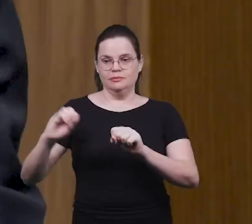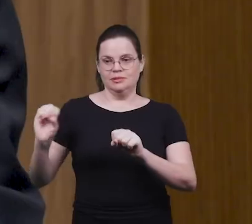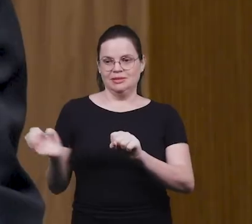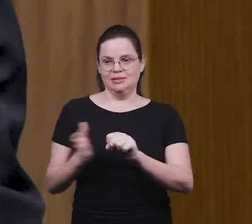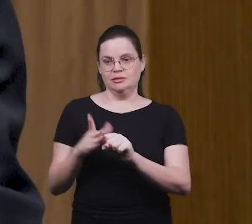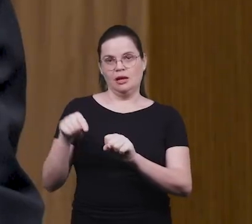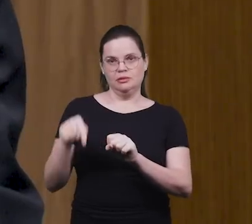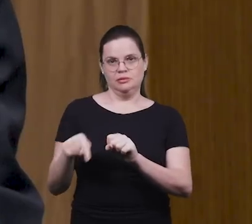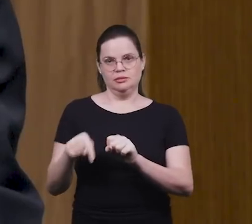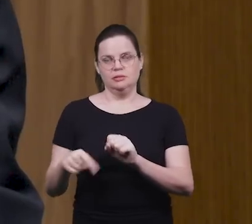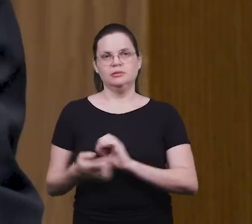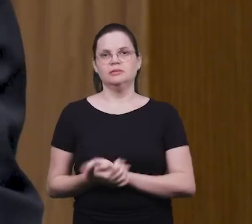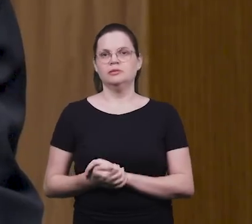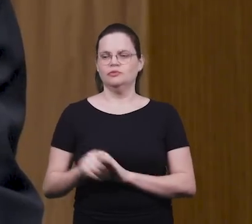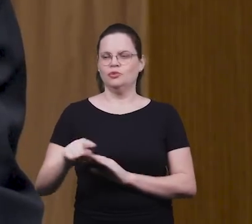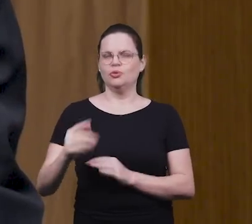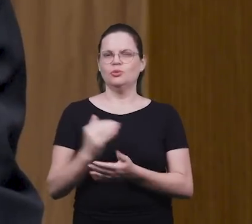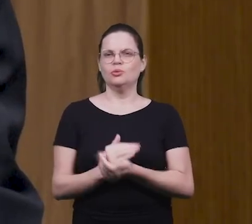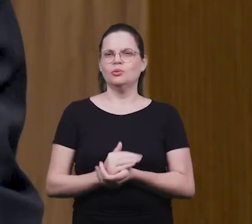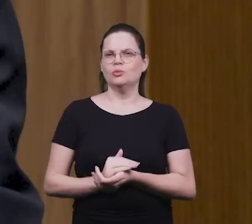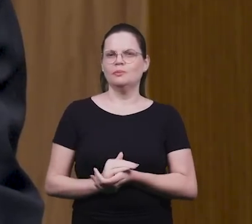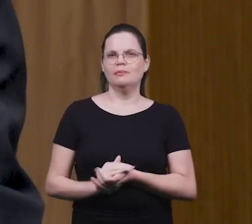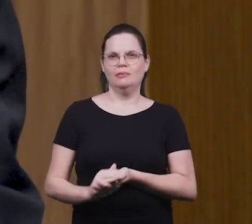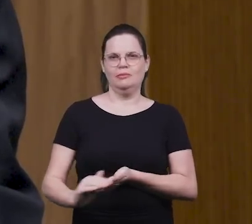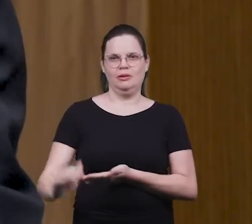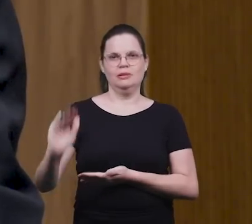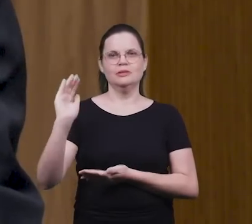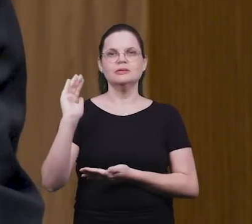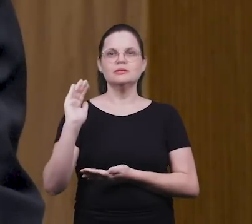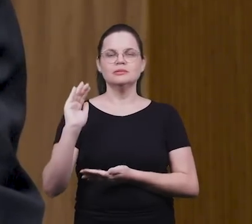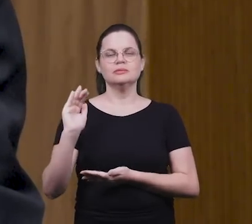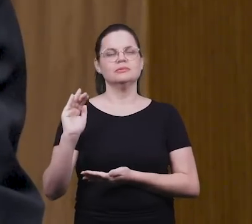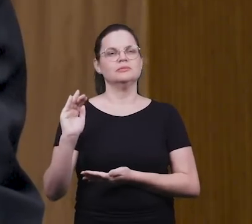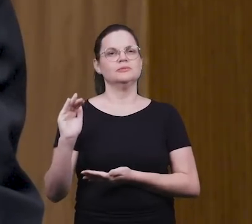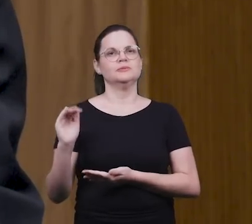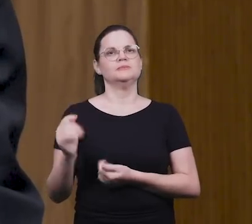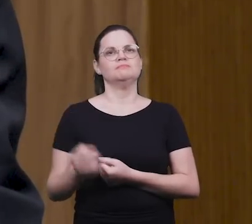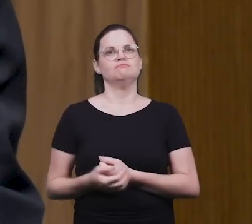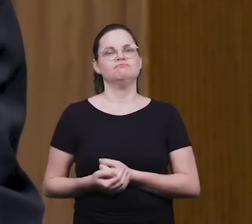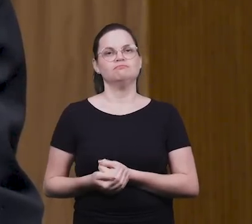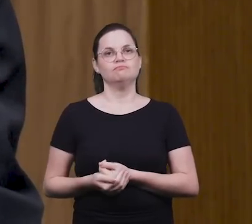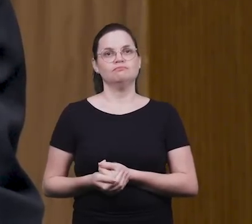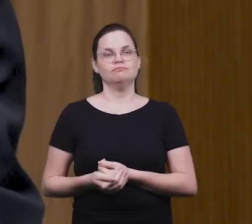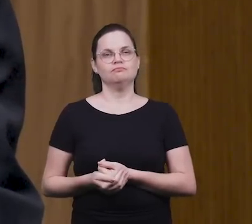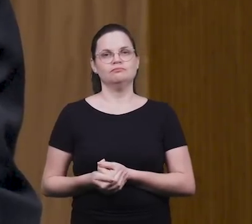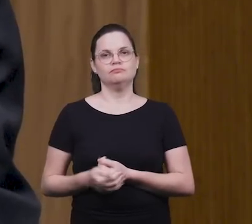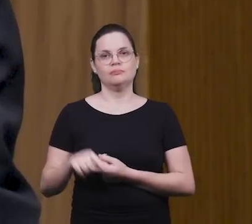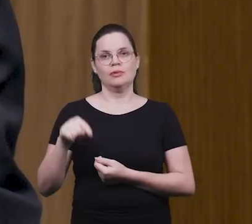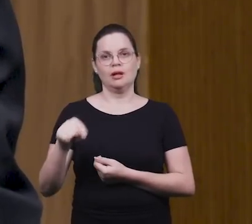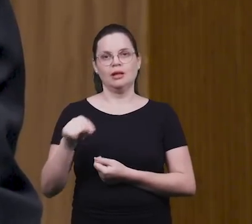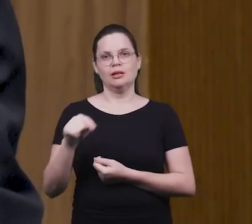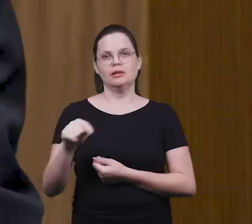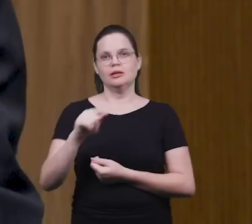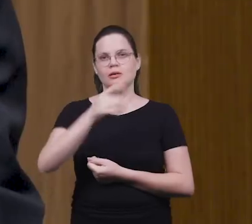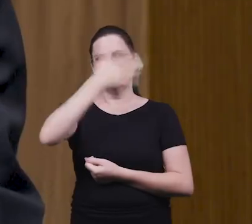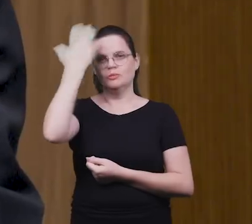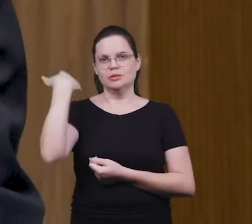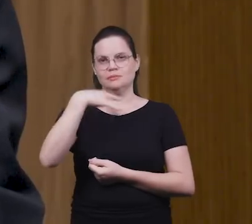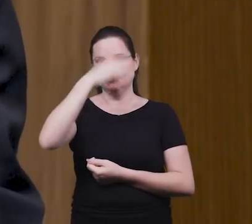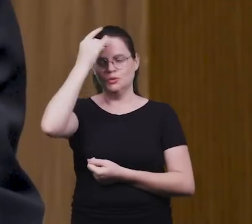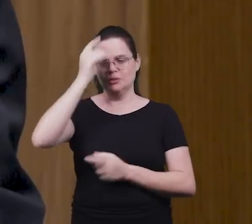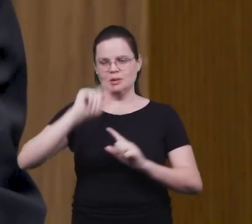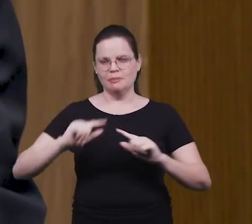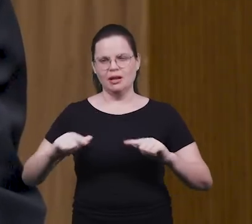um recomeço, né? É um momento em que Deus o Espírito Santo vai operar de tal maneira com